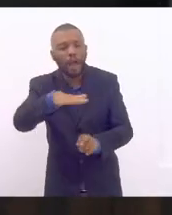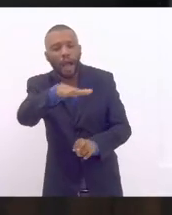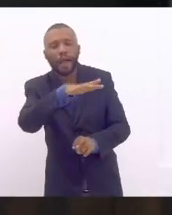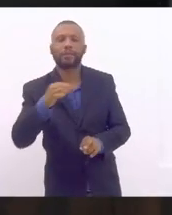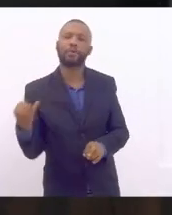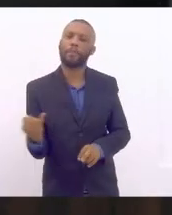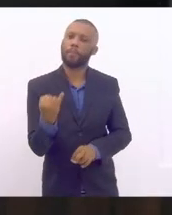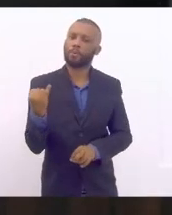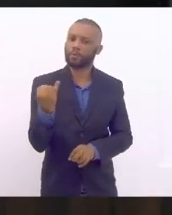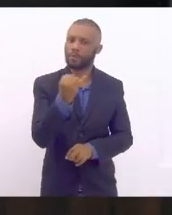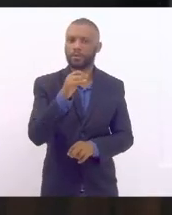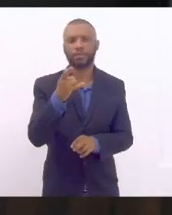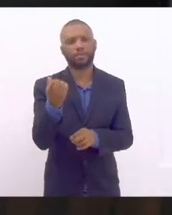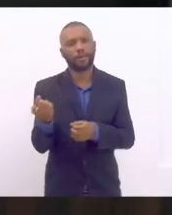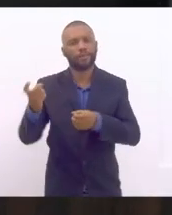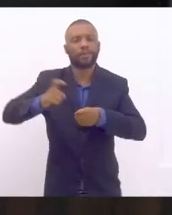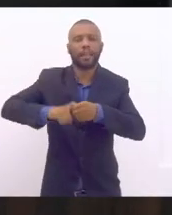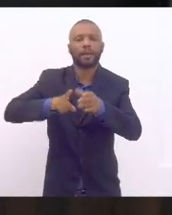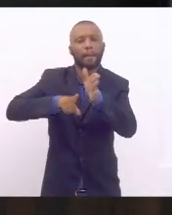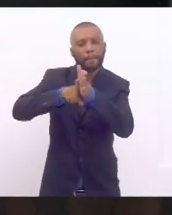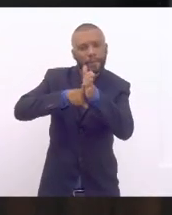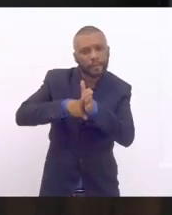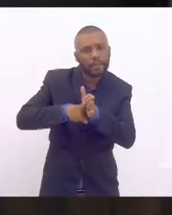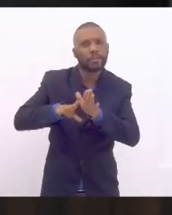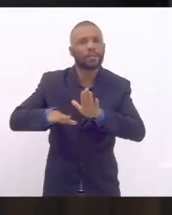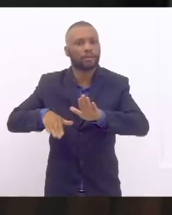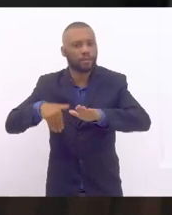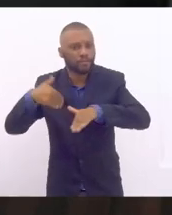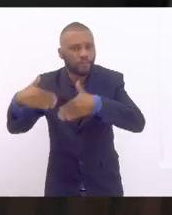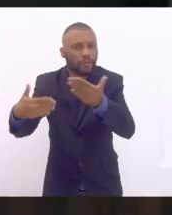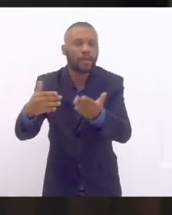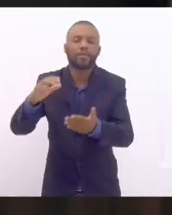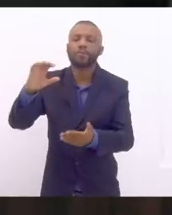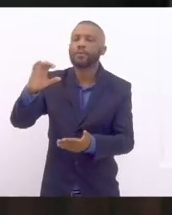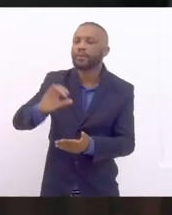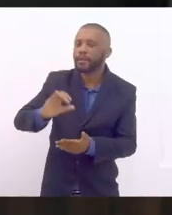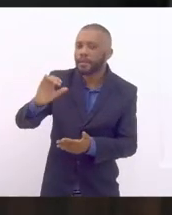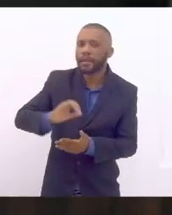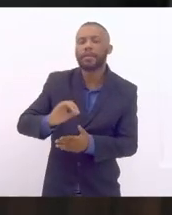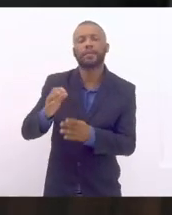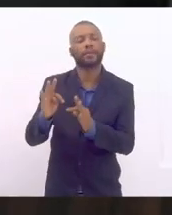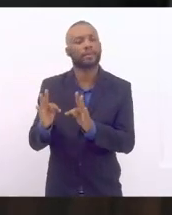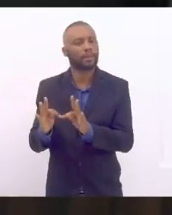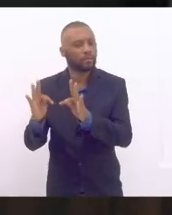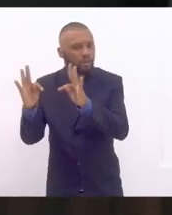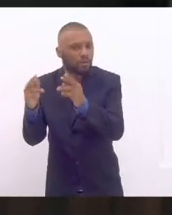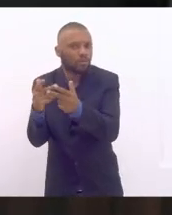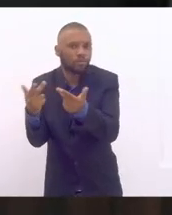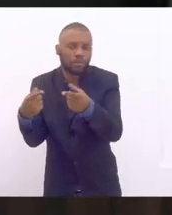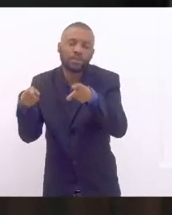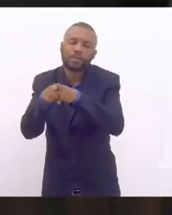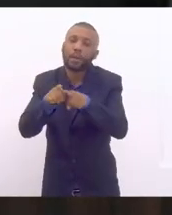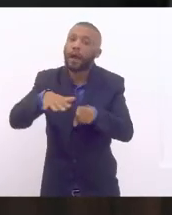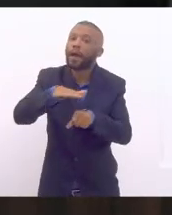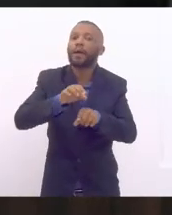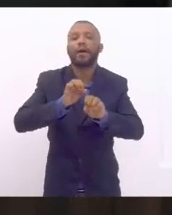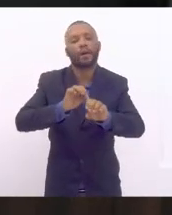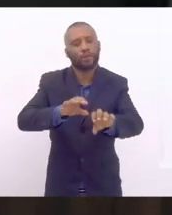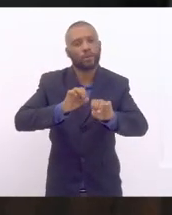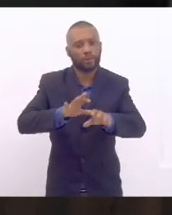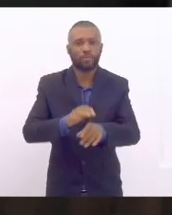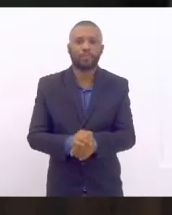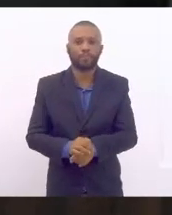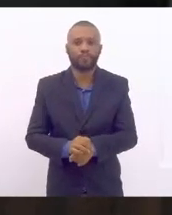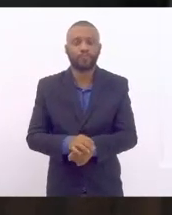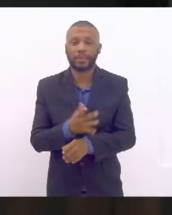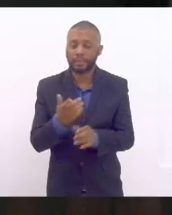retomada são a pesquisa dos movimentos a ciência e tecnologia Oi e a educação possamos